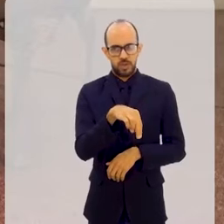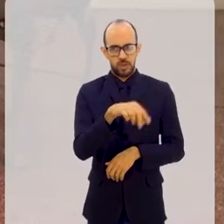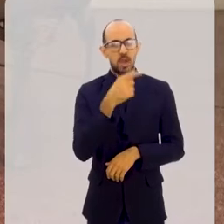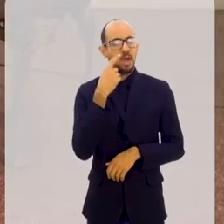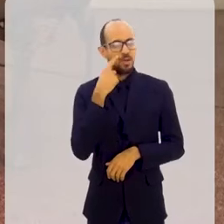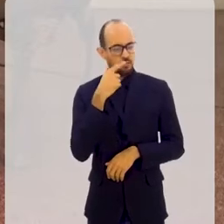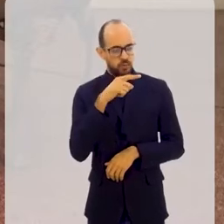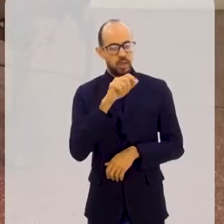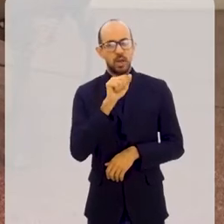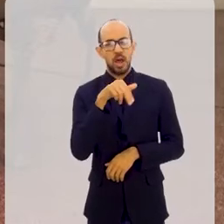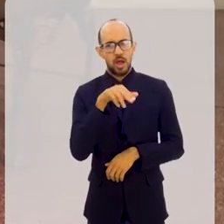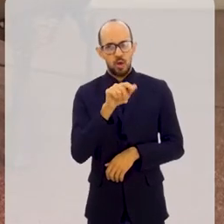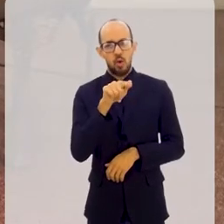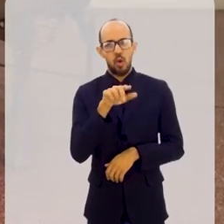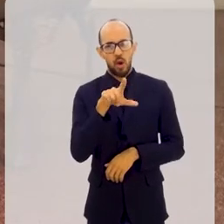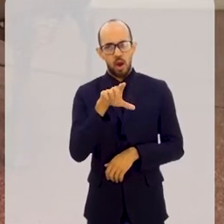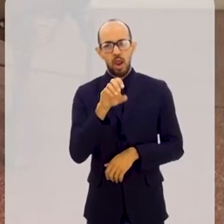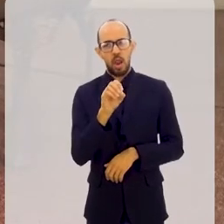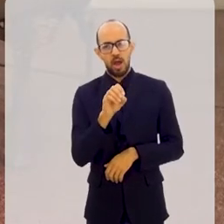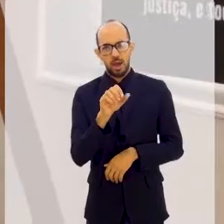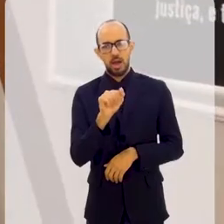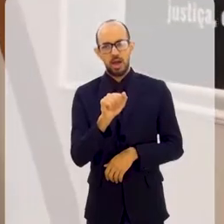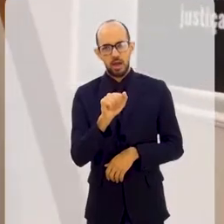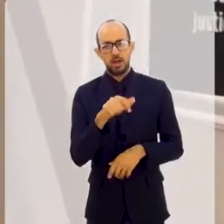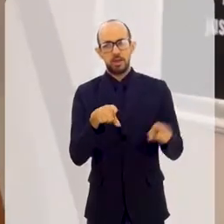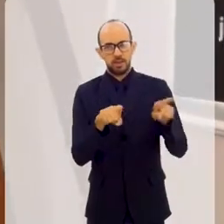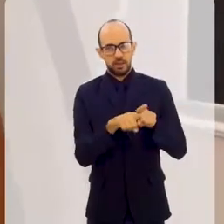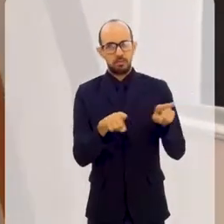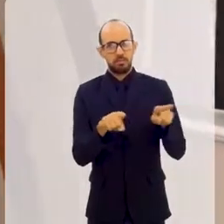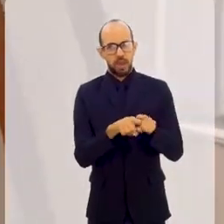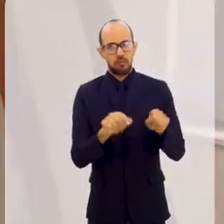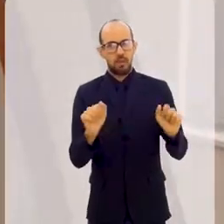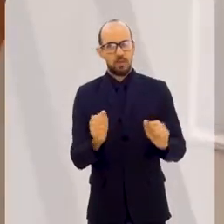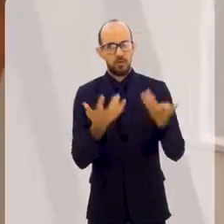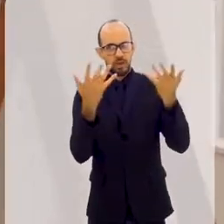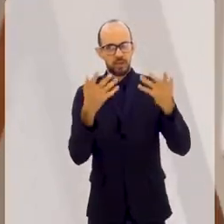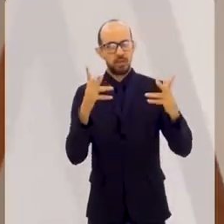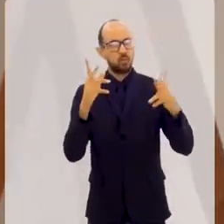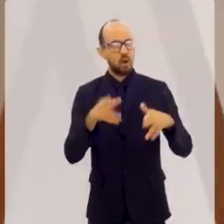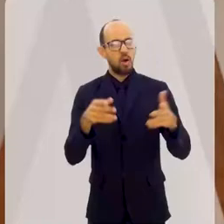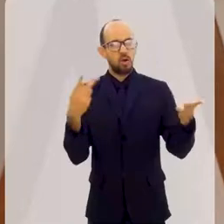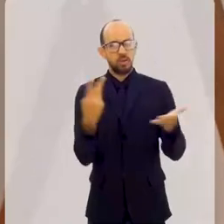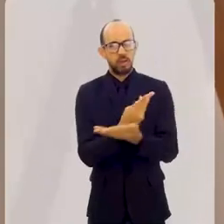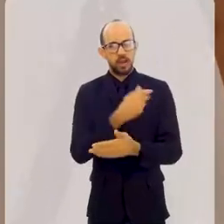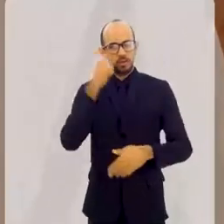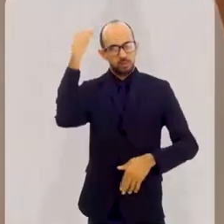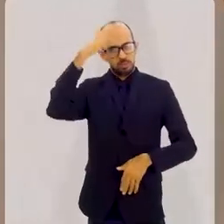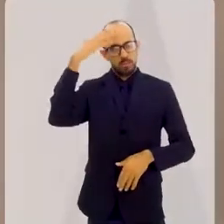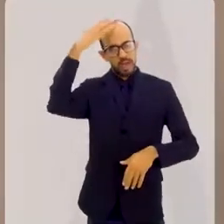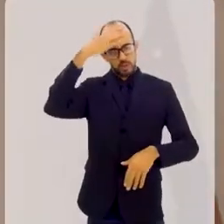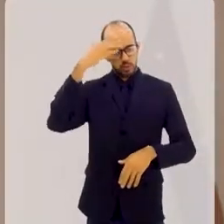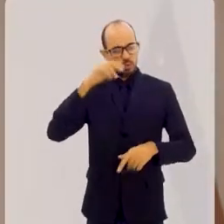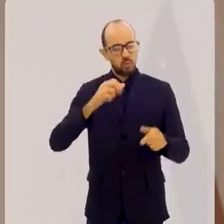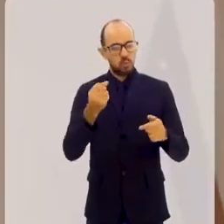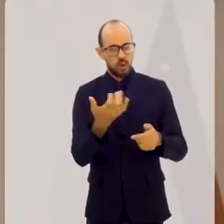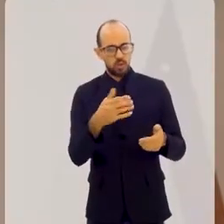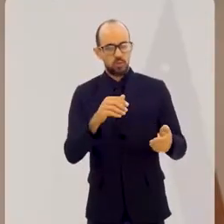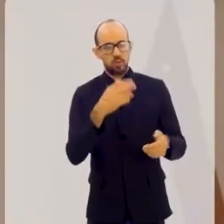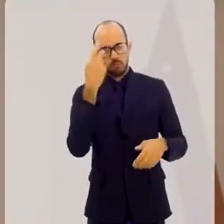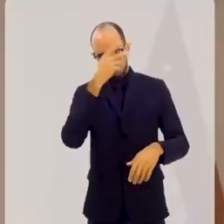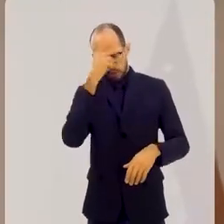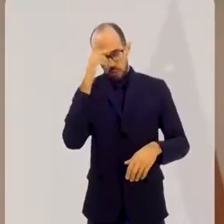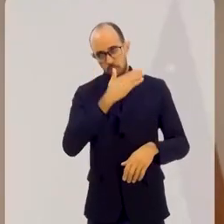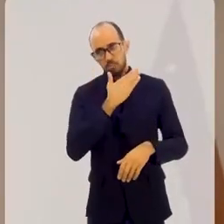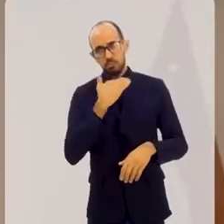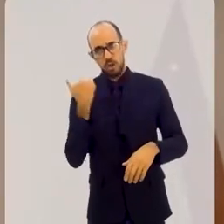Angola e era mais ou menos isso era foi uma grande festa como acontece no México também né existem países